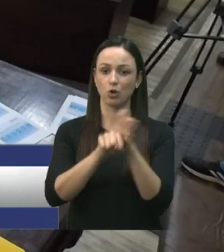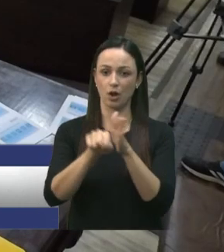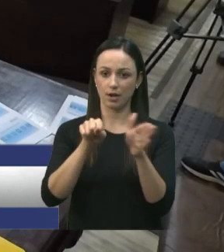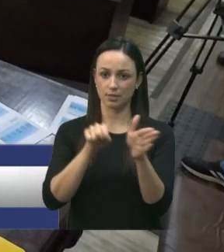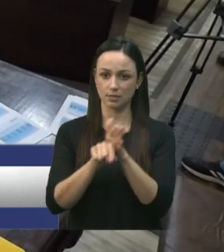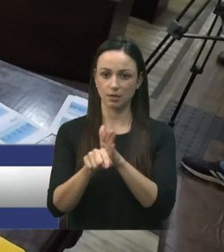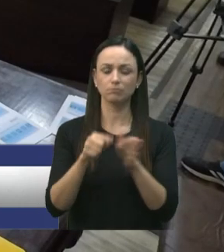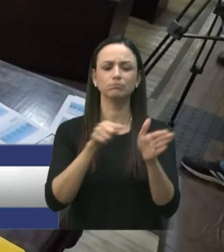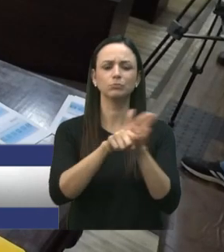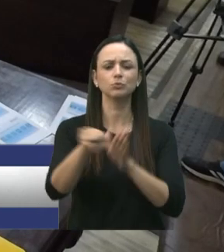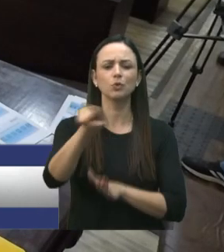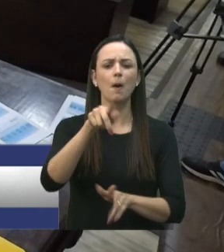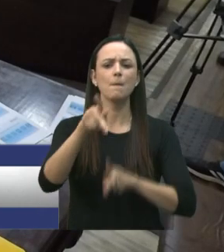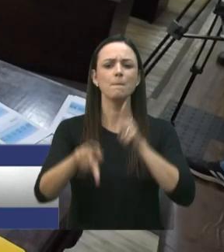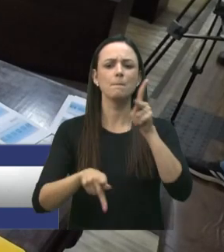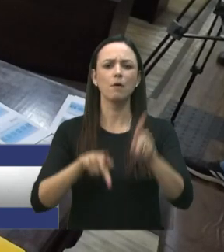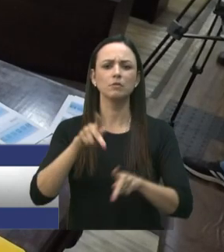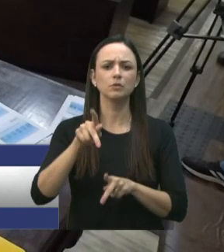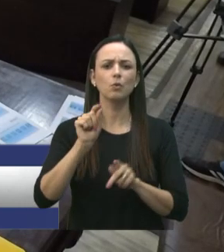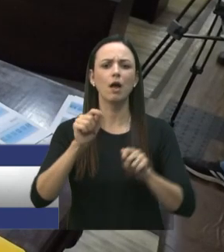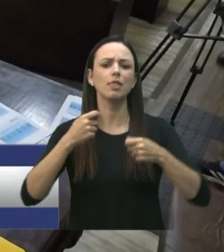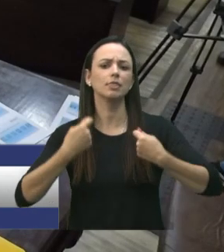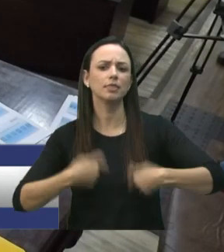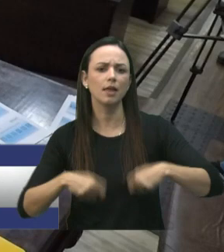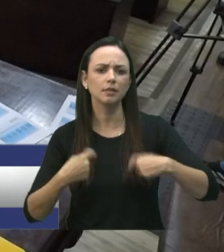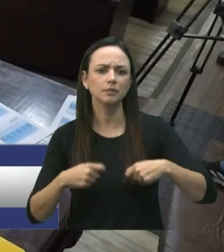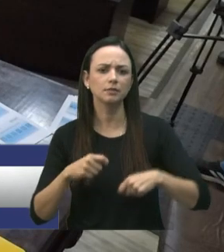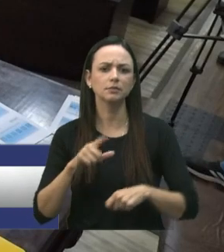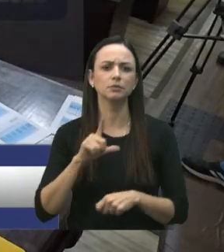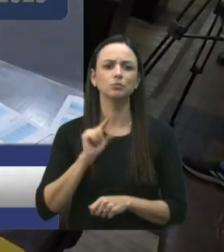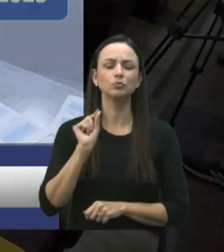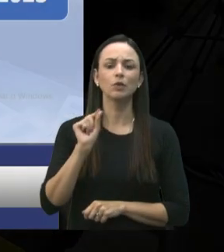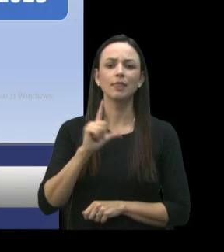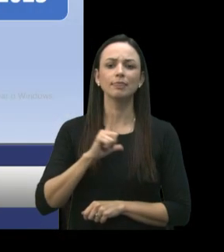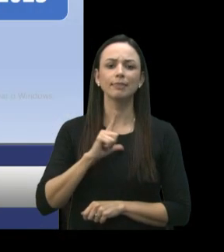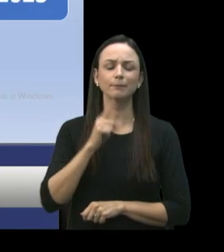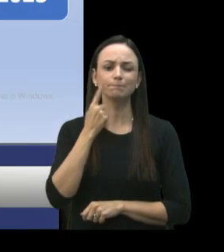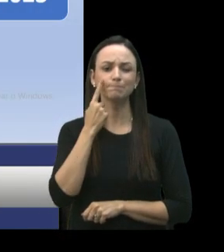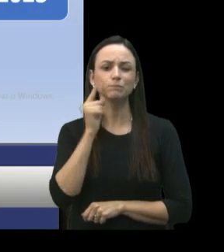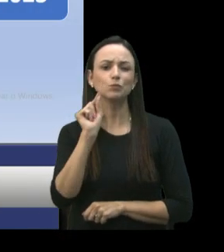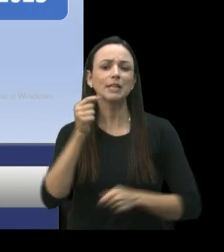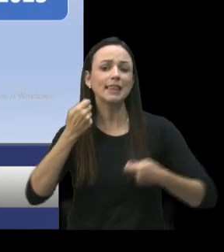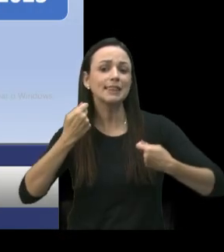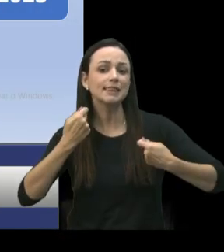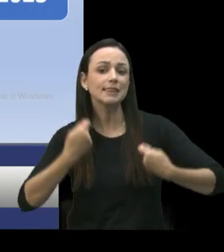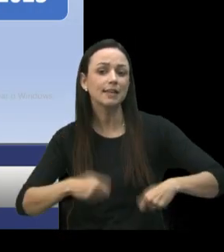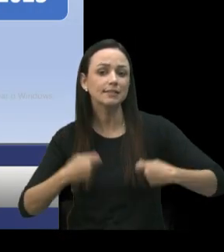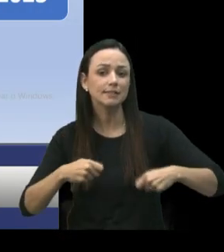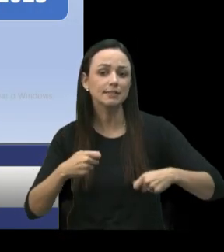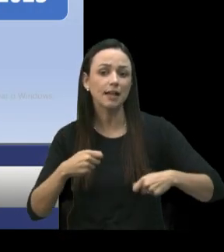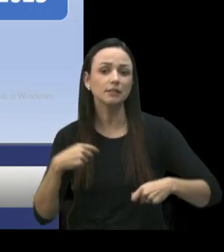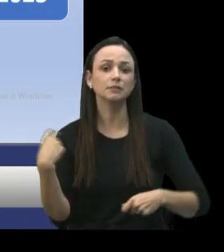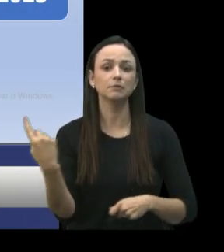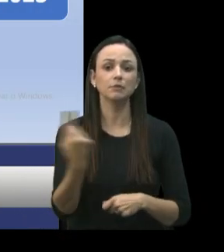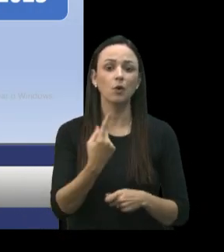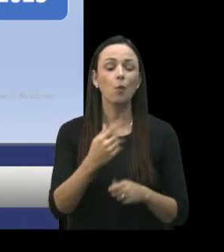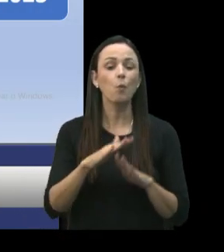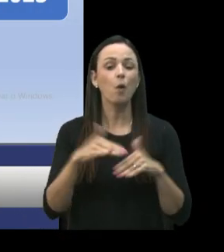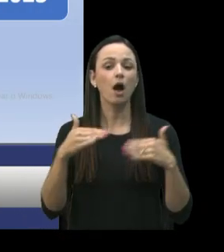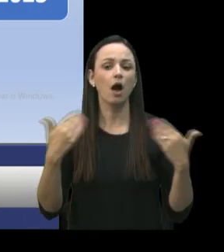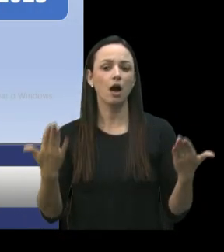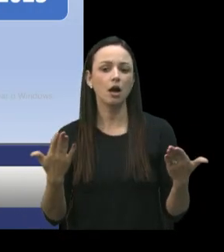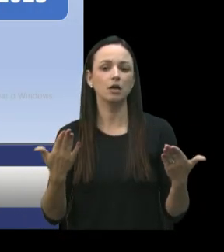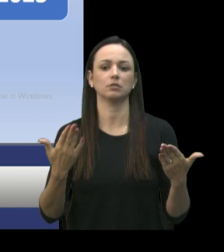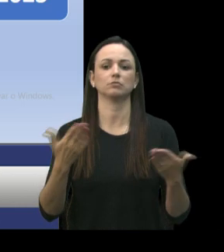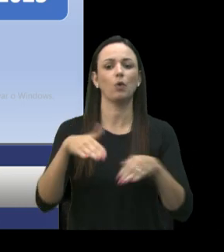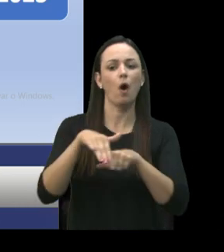a população do que era necessário, o que via como necessidade realmente, para quando a gente conversasse e colocasse